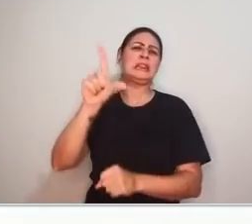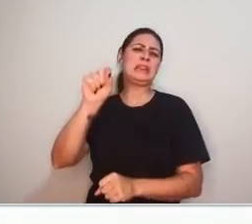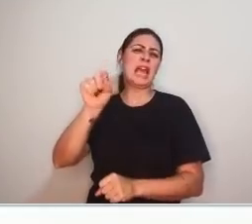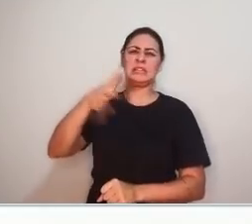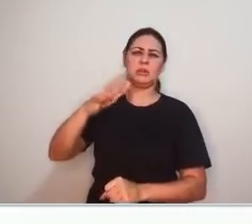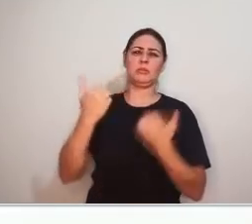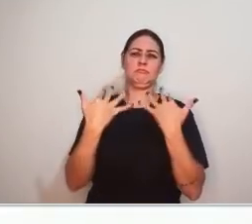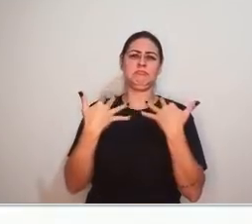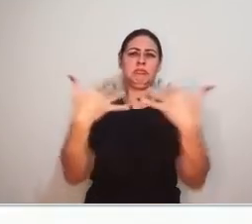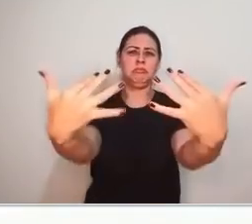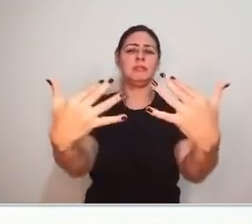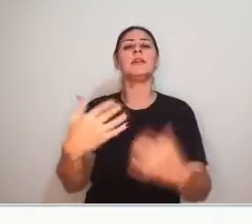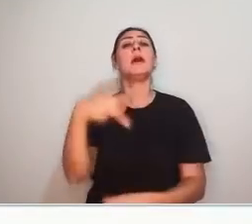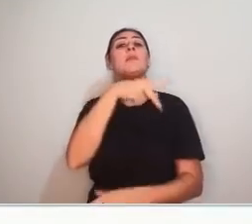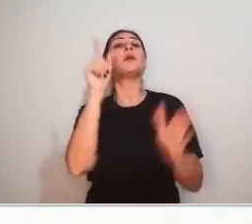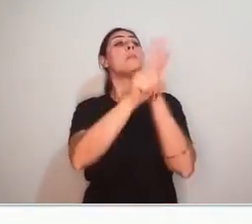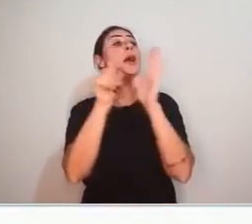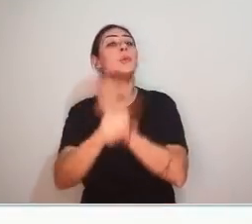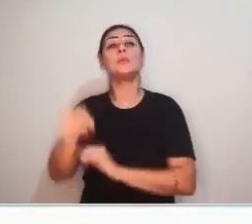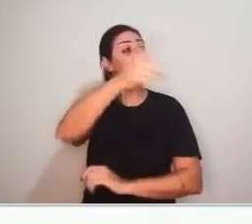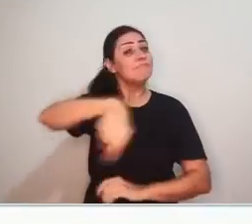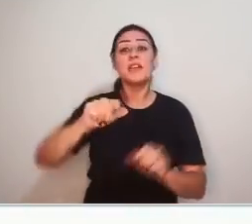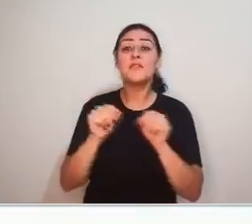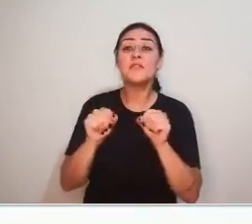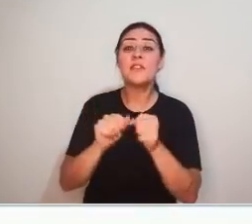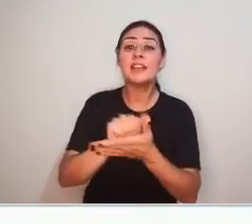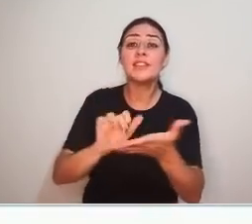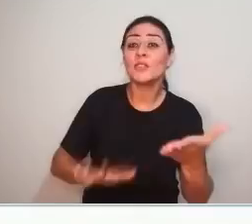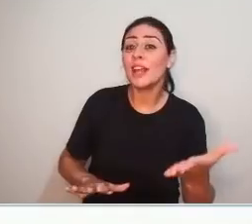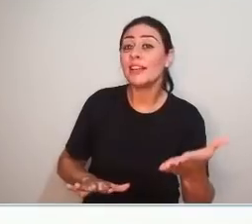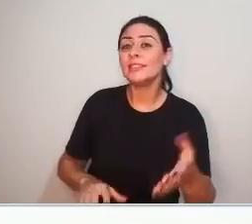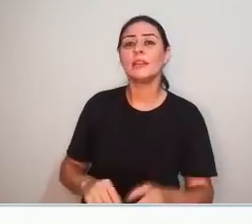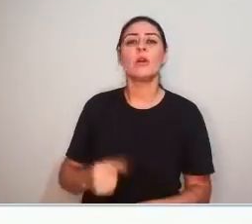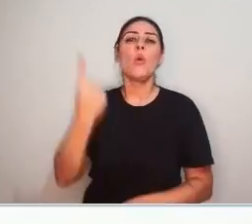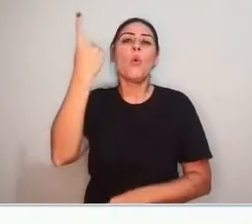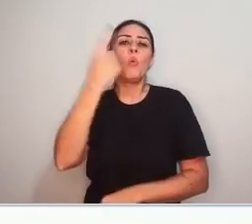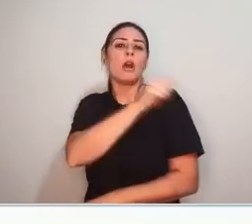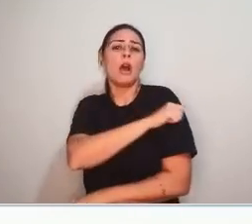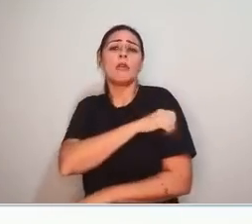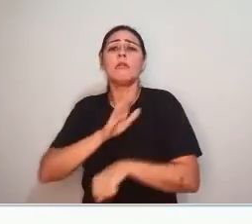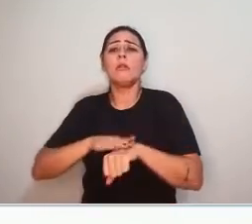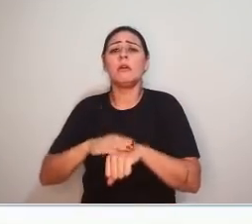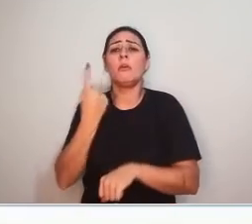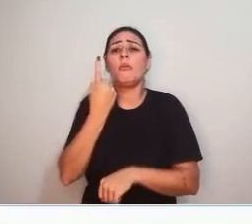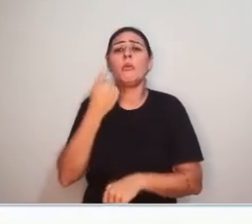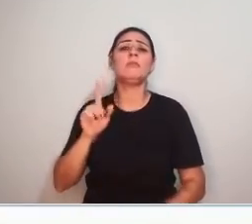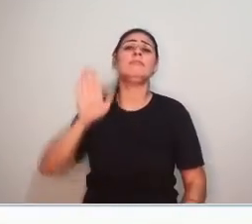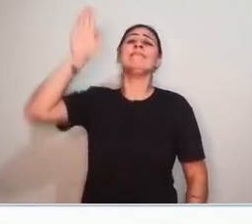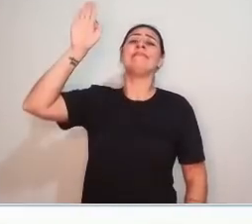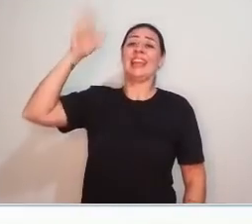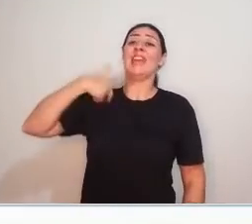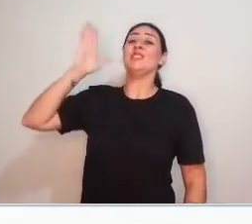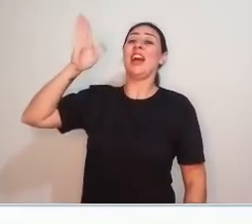10 estudantes que estão ali, por exemplo, naquele momento presencial, você fez tal atividade? Aí um aluno lá levanta o